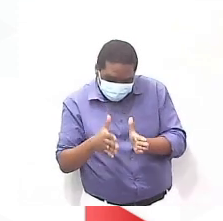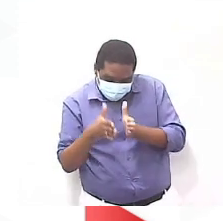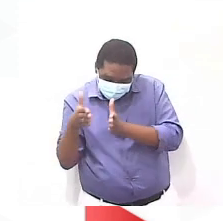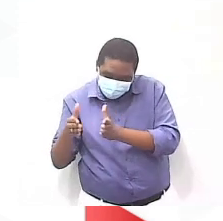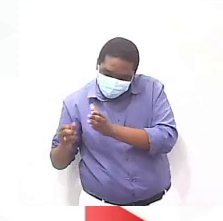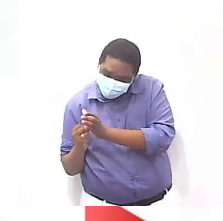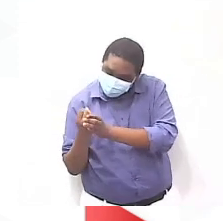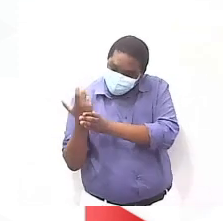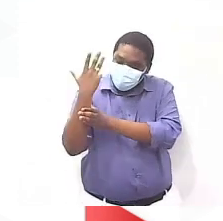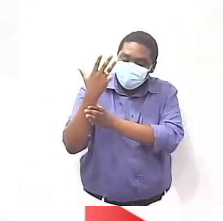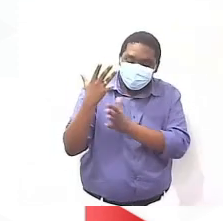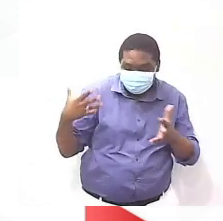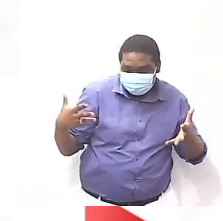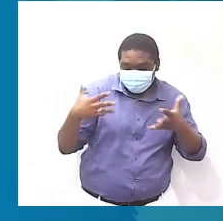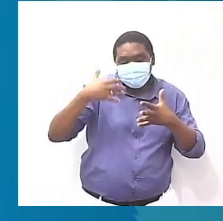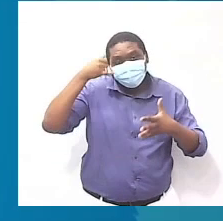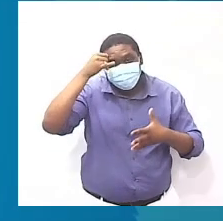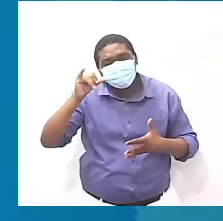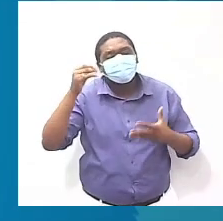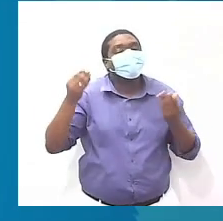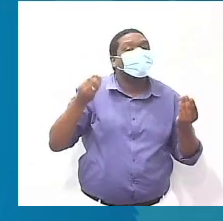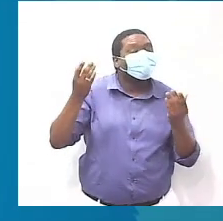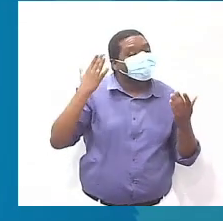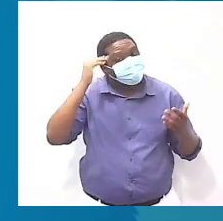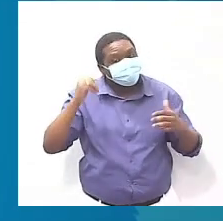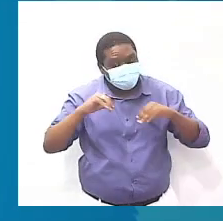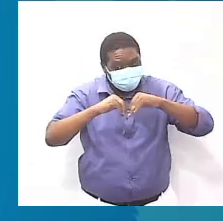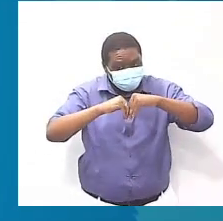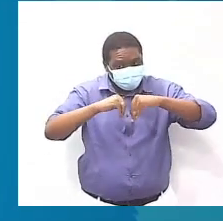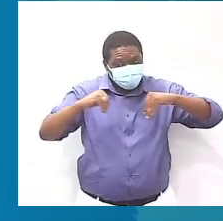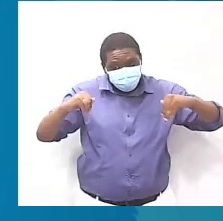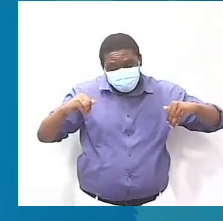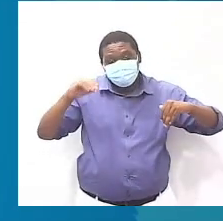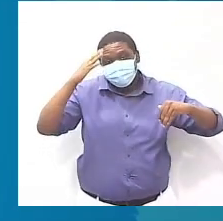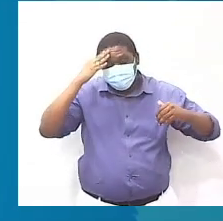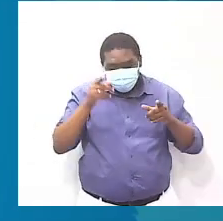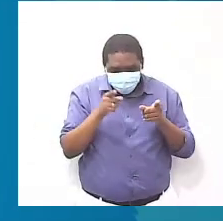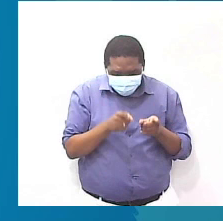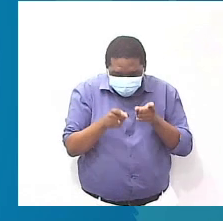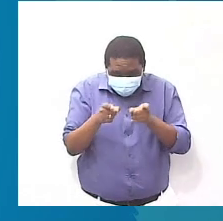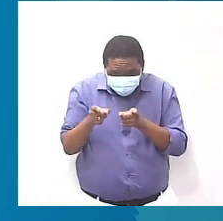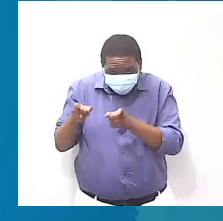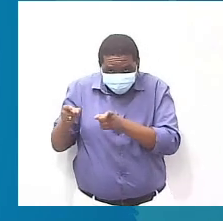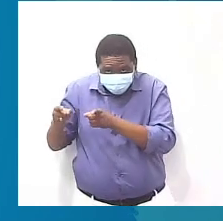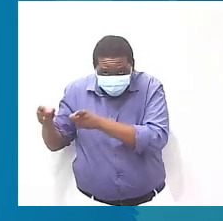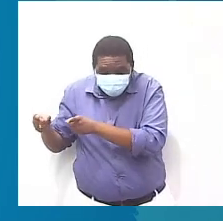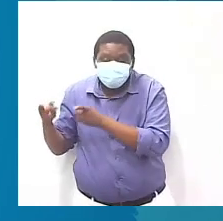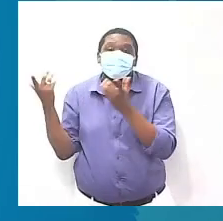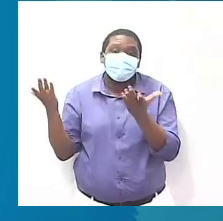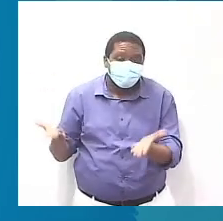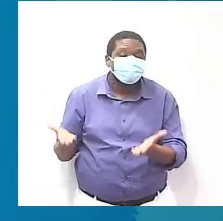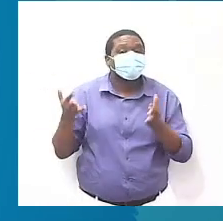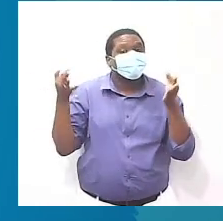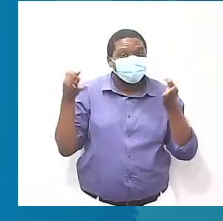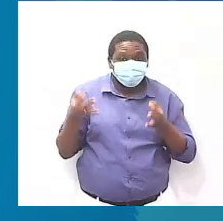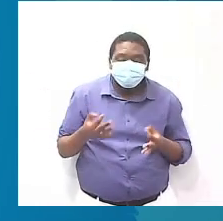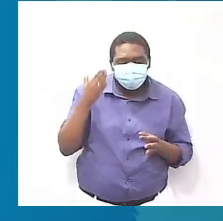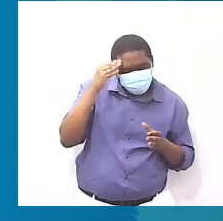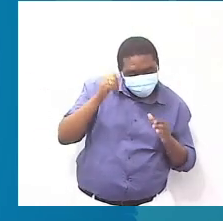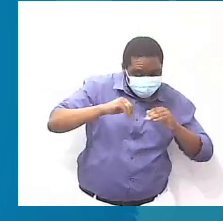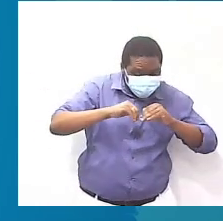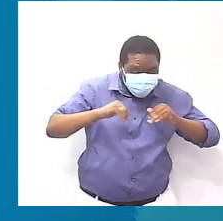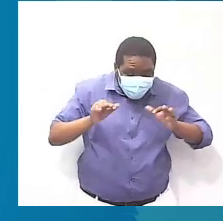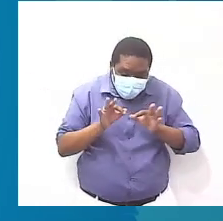máximo possível, eu tenho que saber qual a distância. E aí, medição de comprimentos de cova foi perfeito para o homem